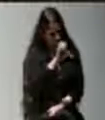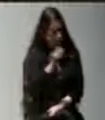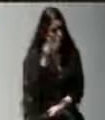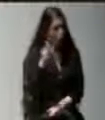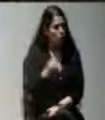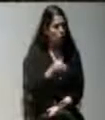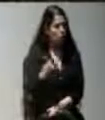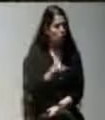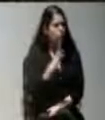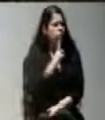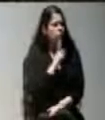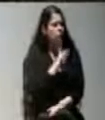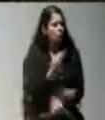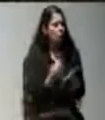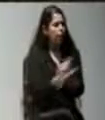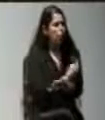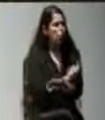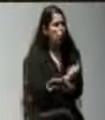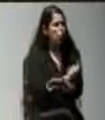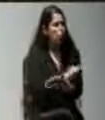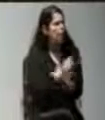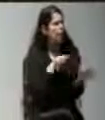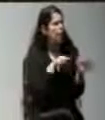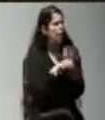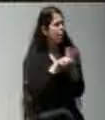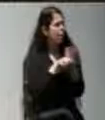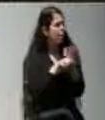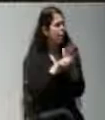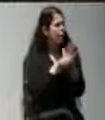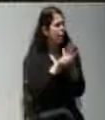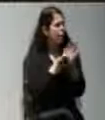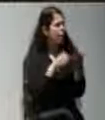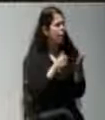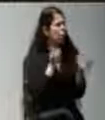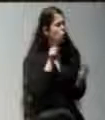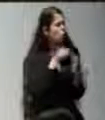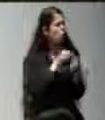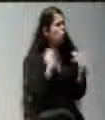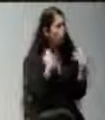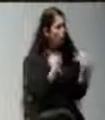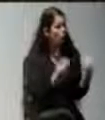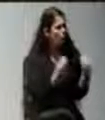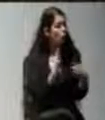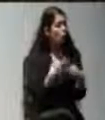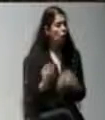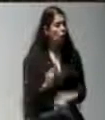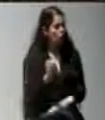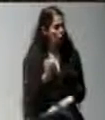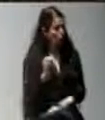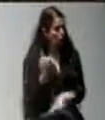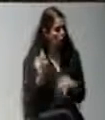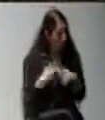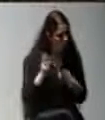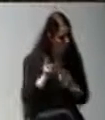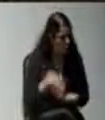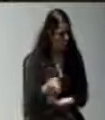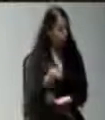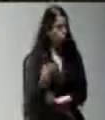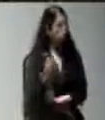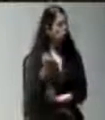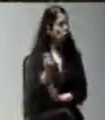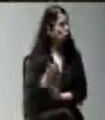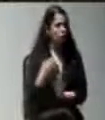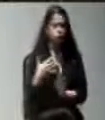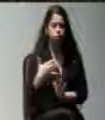respondendo a pergunta pesquisar para quê, né? Por que é importante, por que segue sendo importante realizar